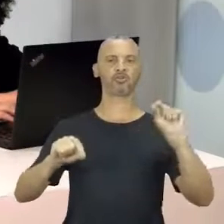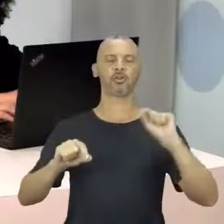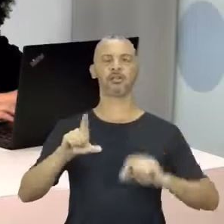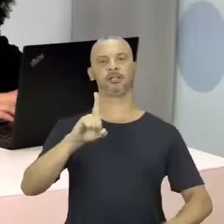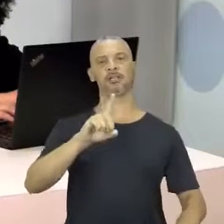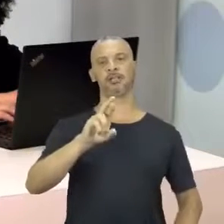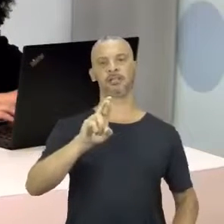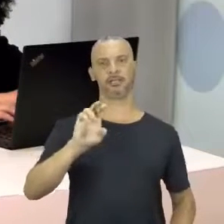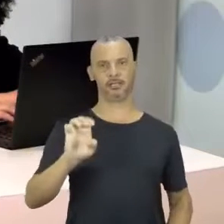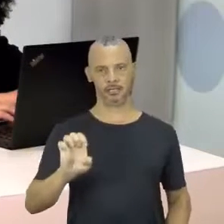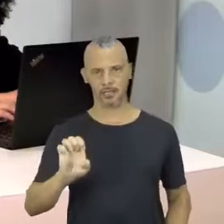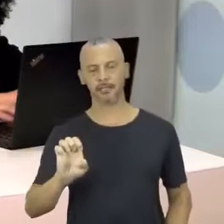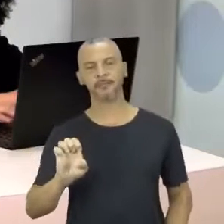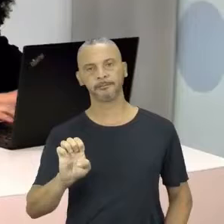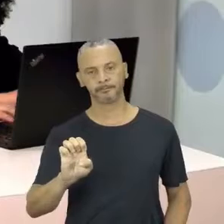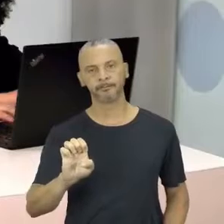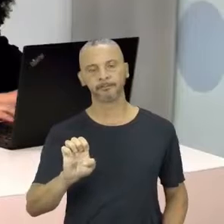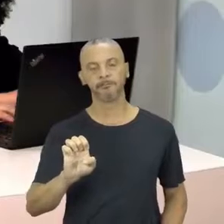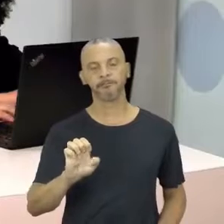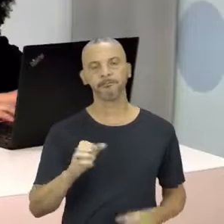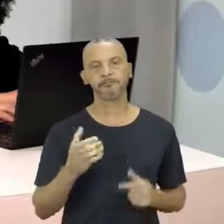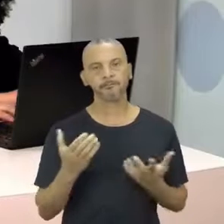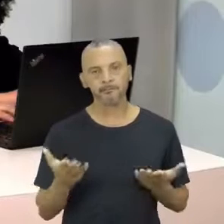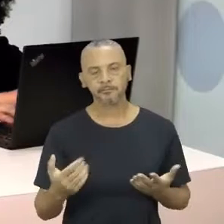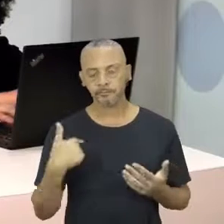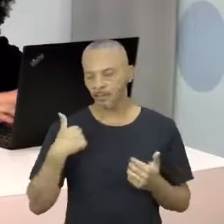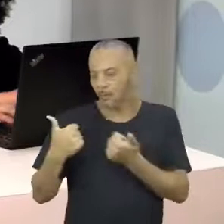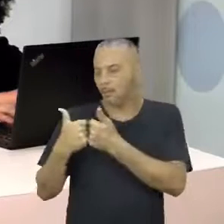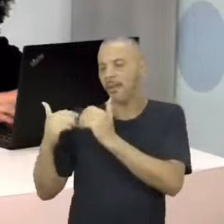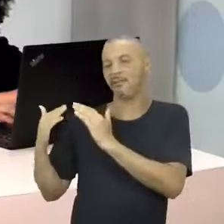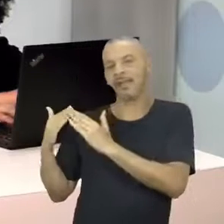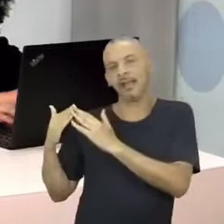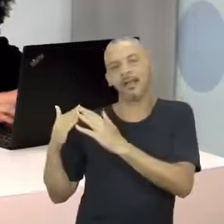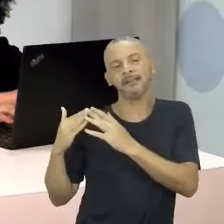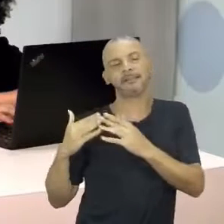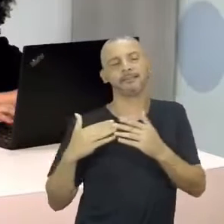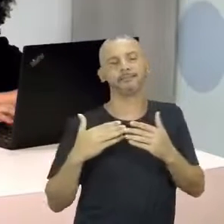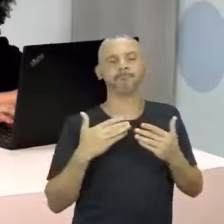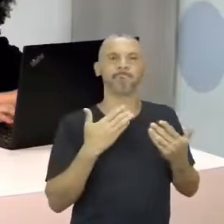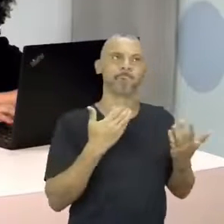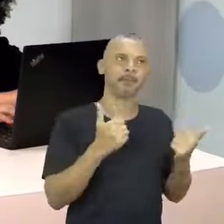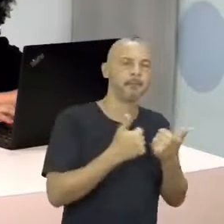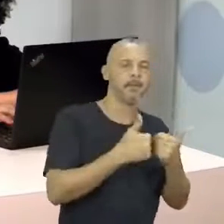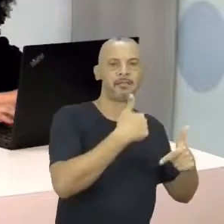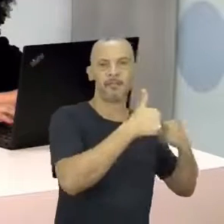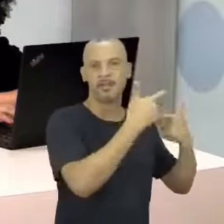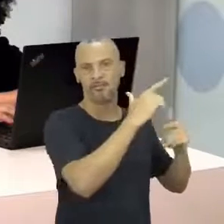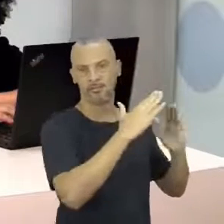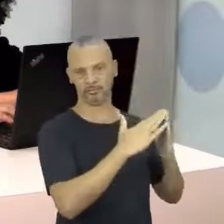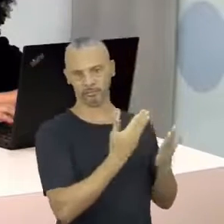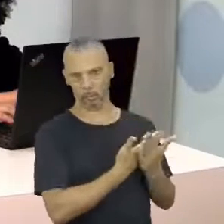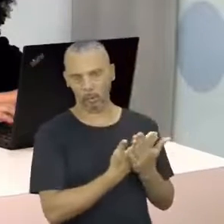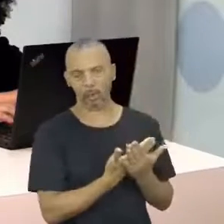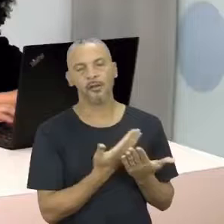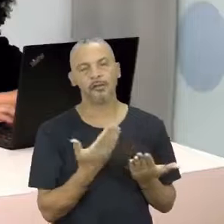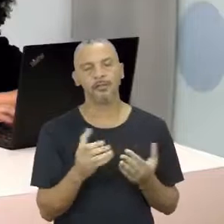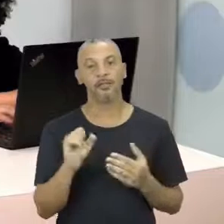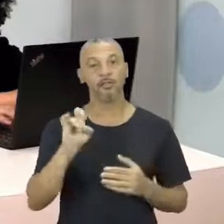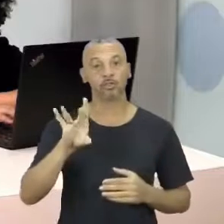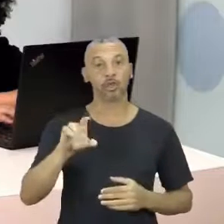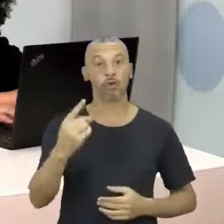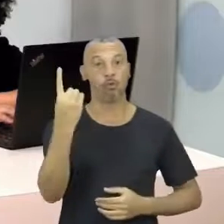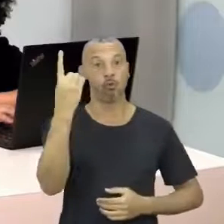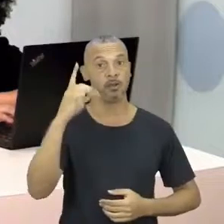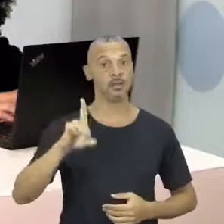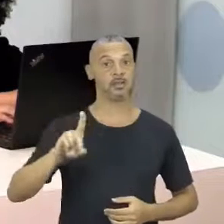mais próxima da minha casa, do meu trabalho. Aí é uma escolha sua, tá bom? Mas é somente uma